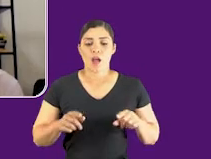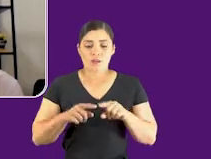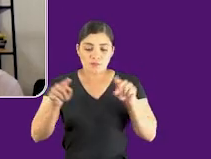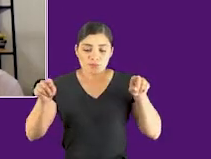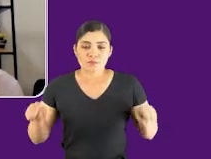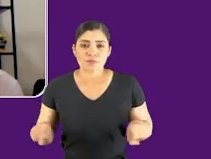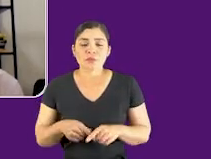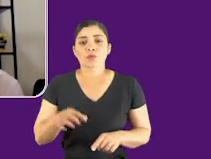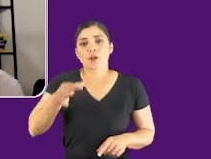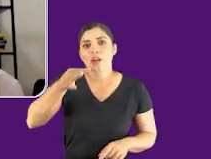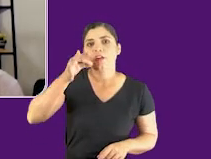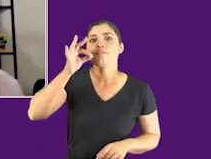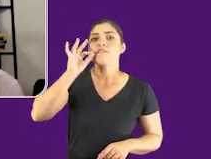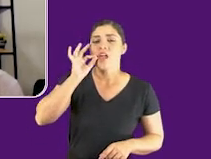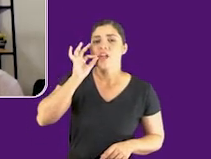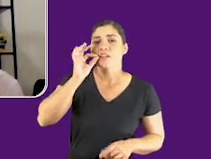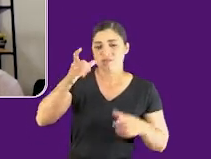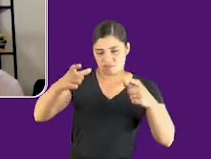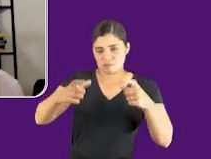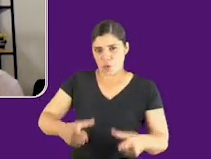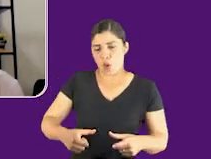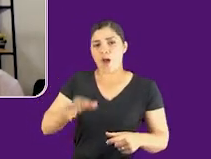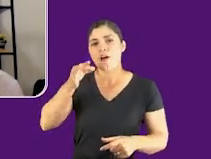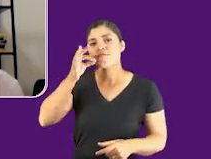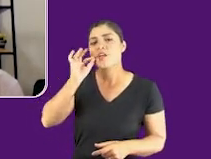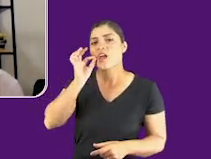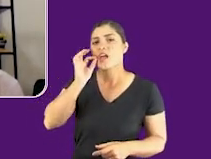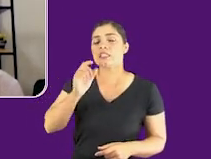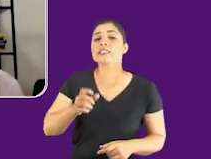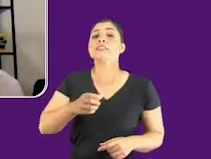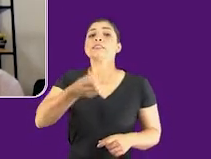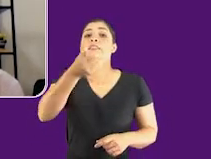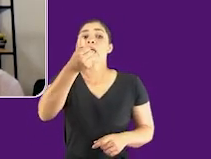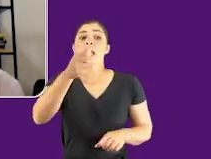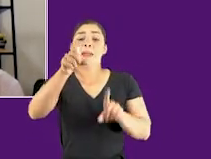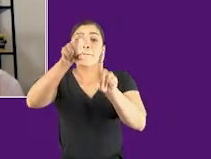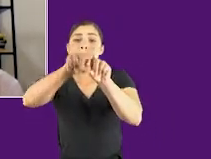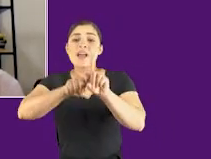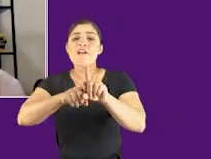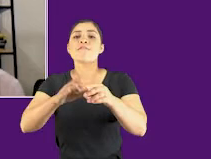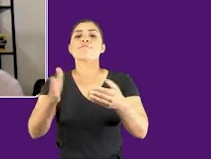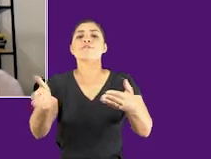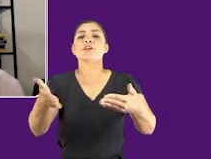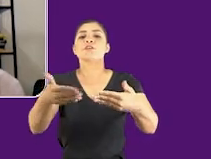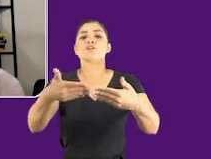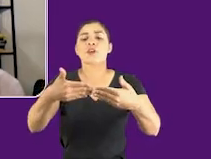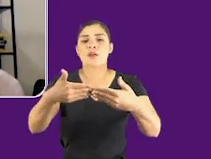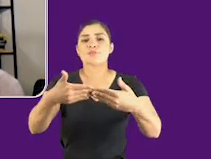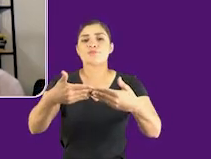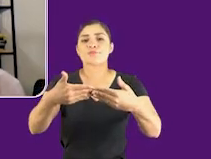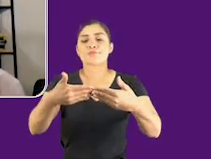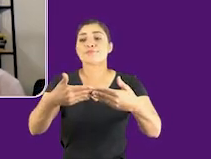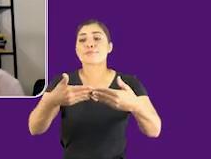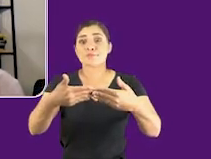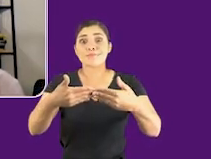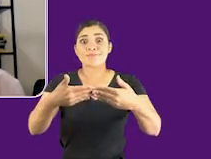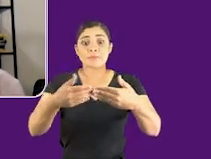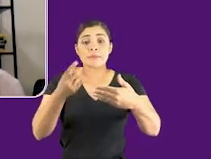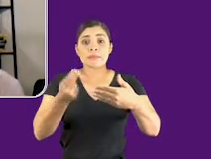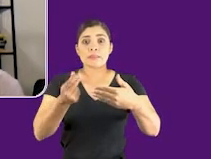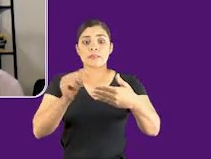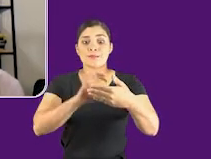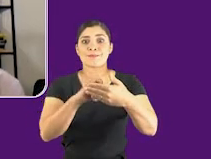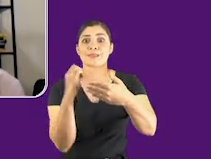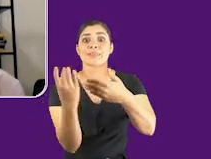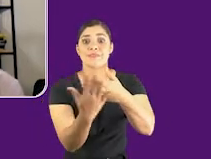Praticamente em 2020 passaram seis meses fechado então ou era isso ou não dava Então você